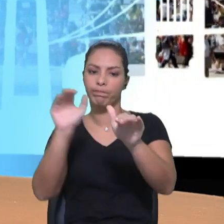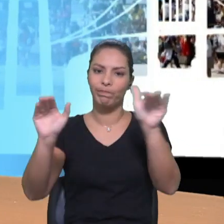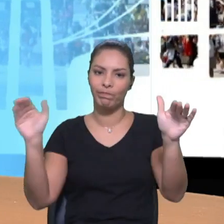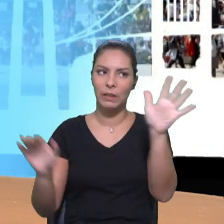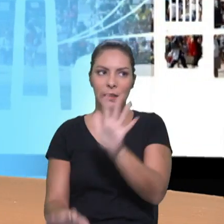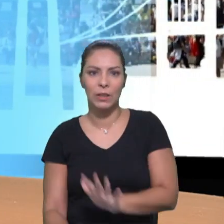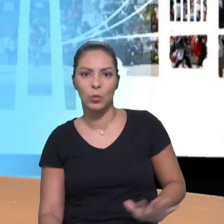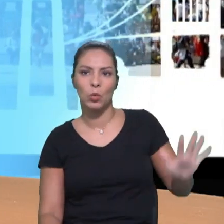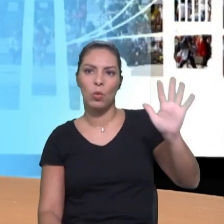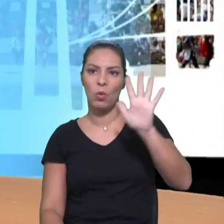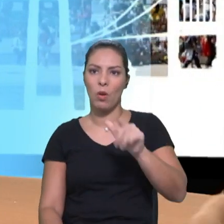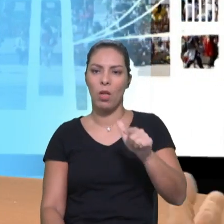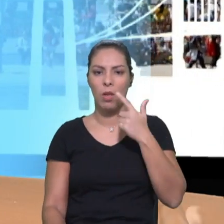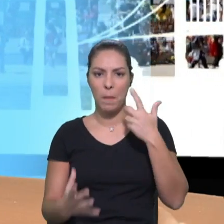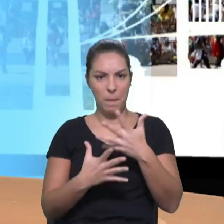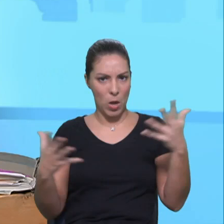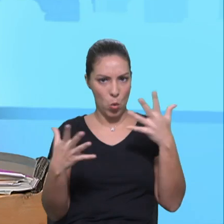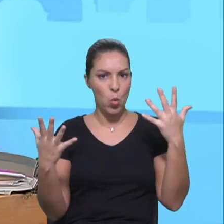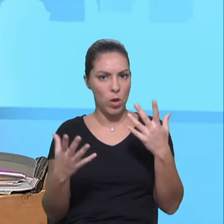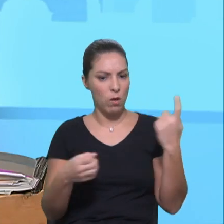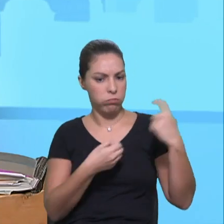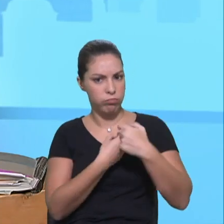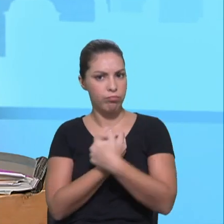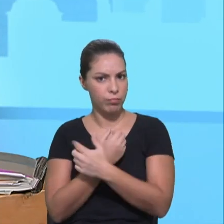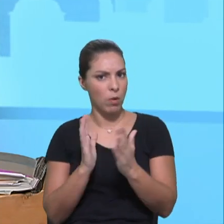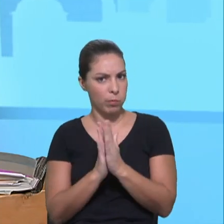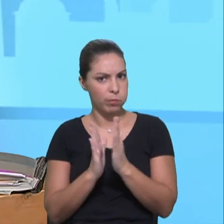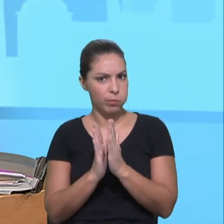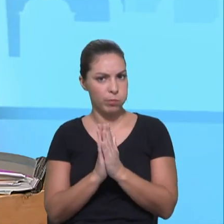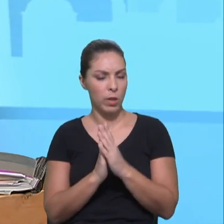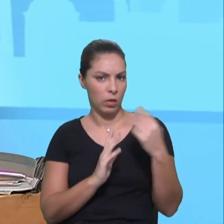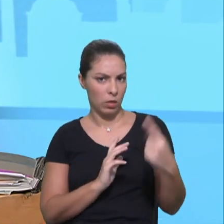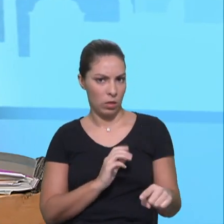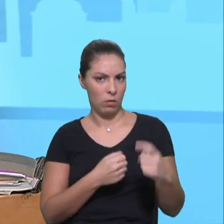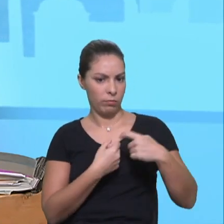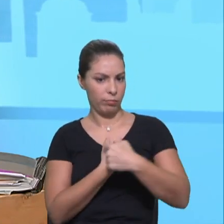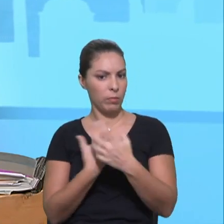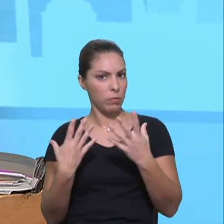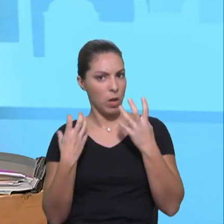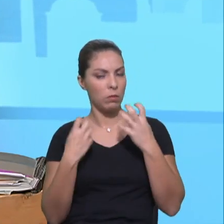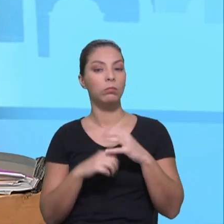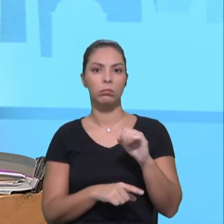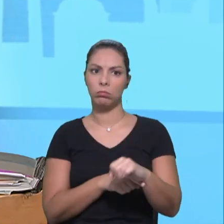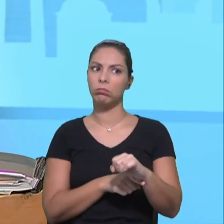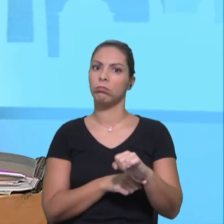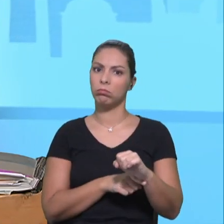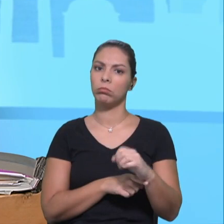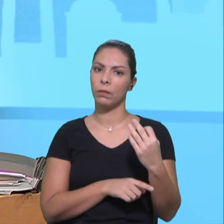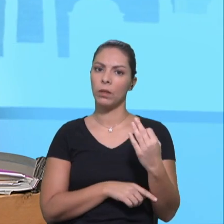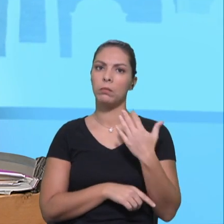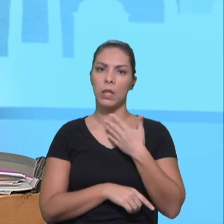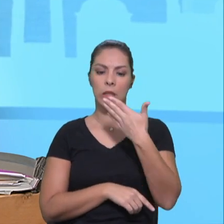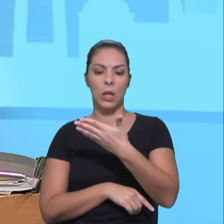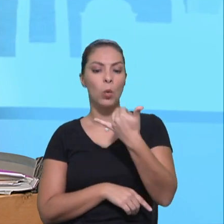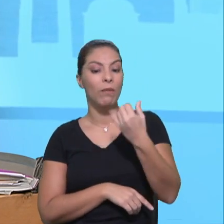tem encontrado adesão por parte das dioceses? Sim. Nesta nós ficamos muito agradados porque estão já cerca de